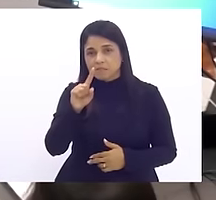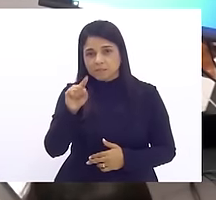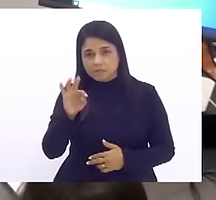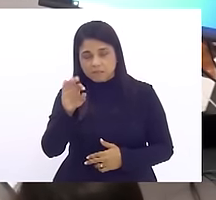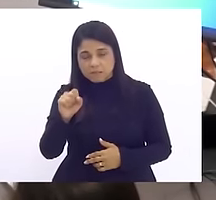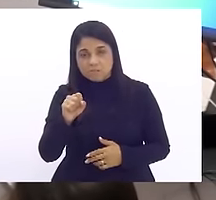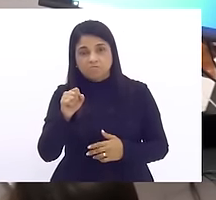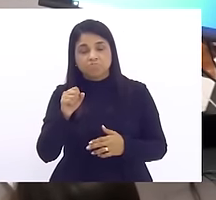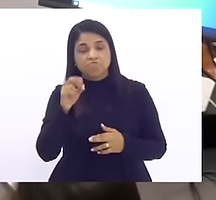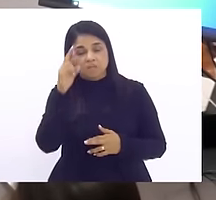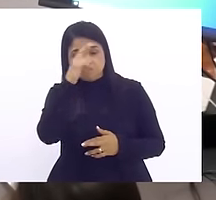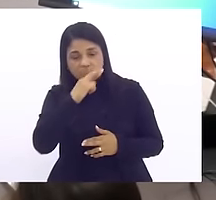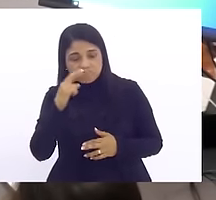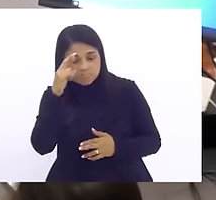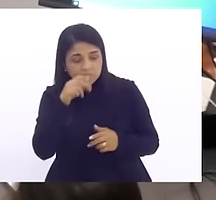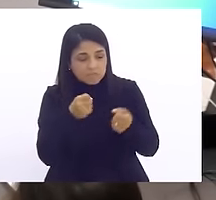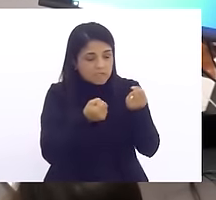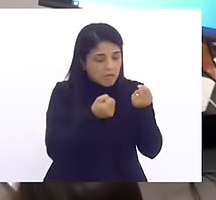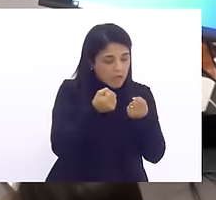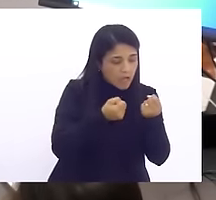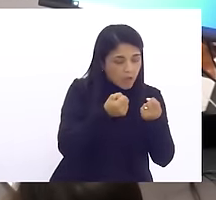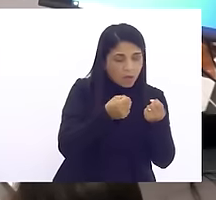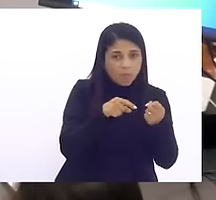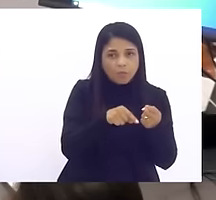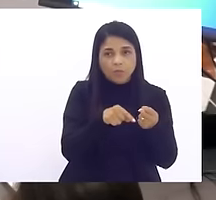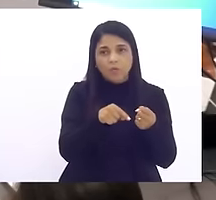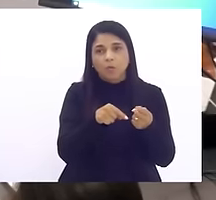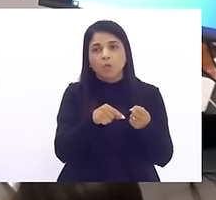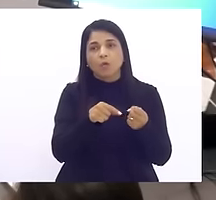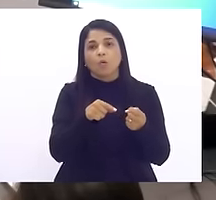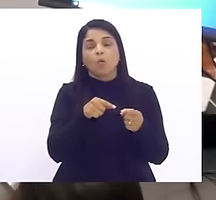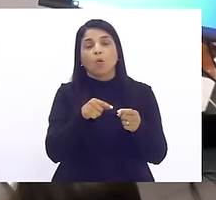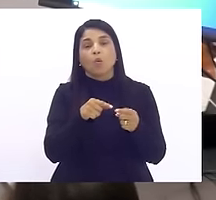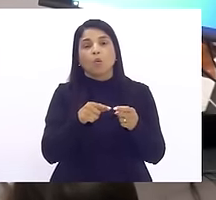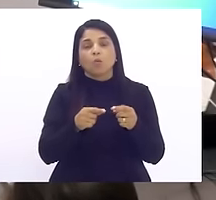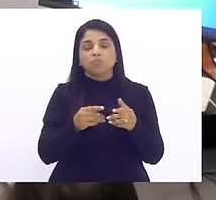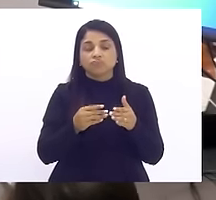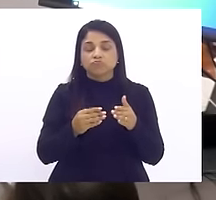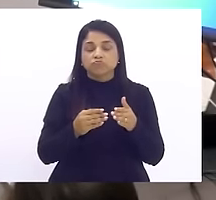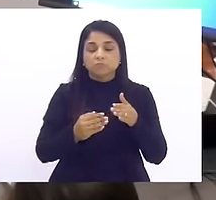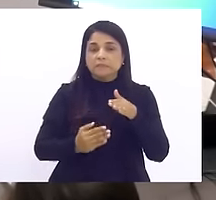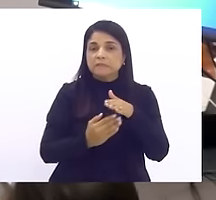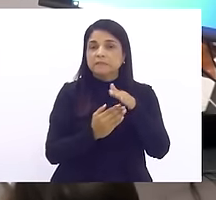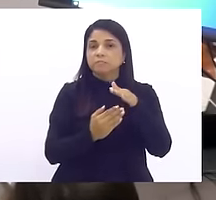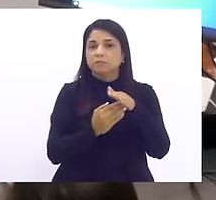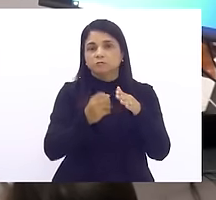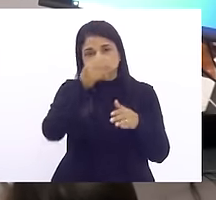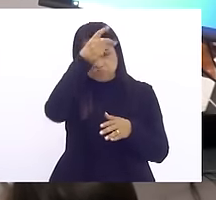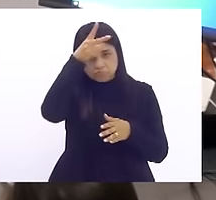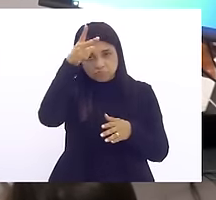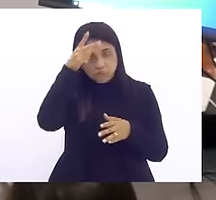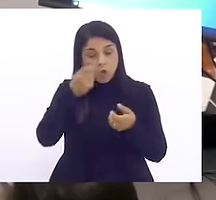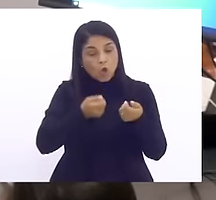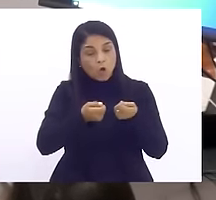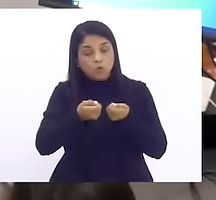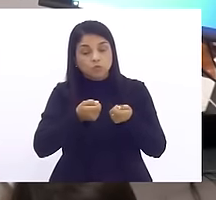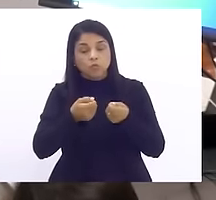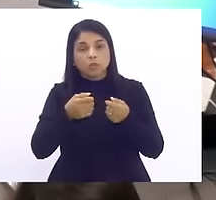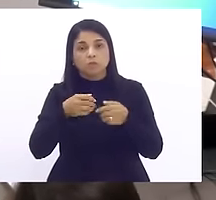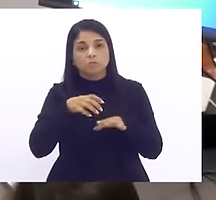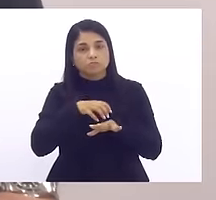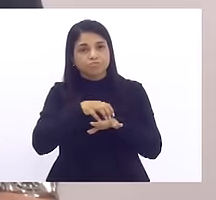do veículos ou se a competência Municipal se limita somente ao controle do trânsito em si